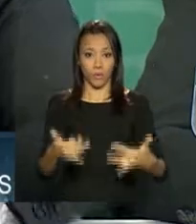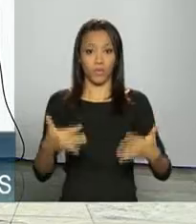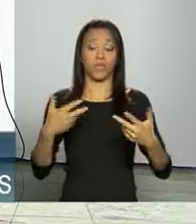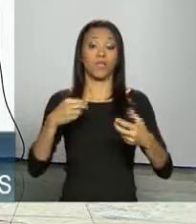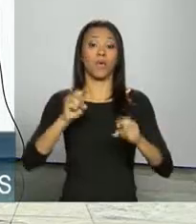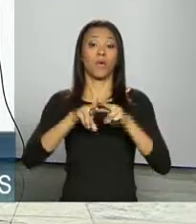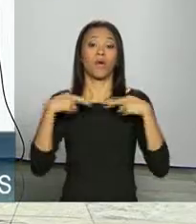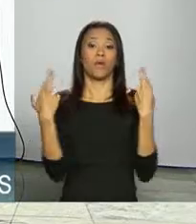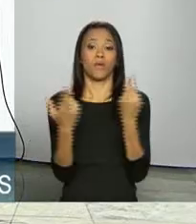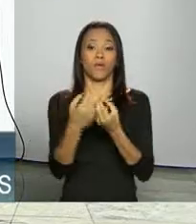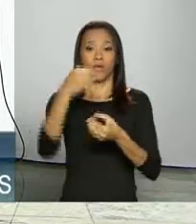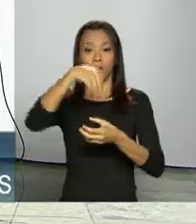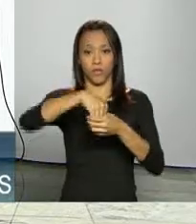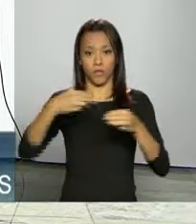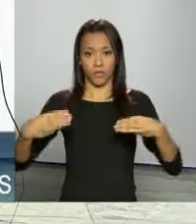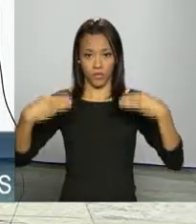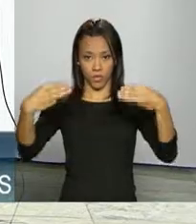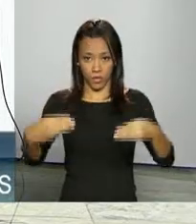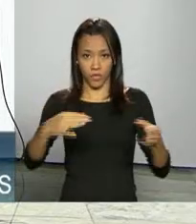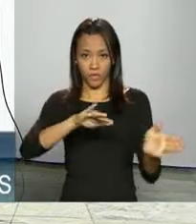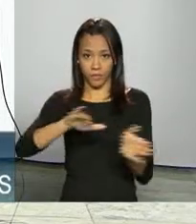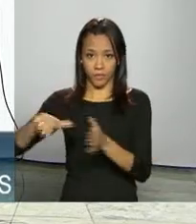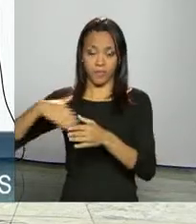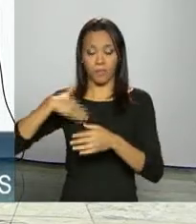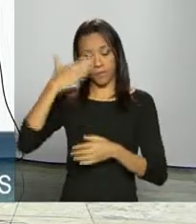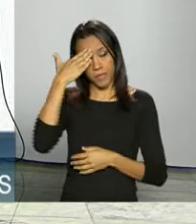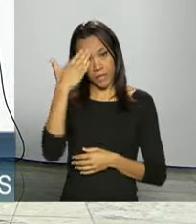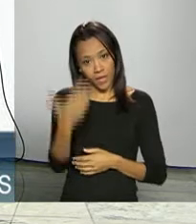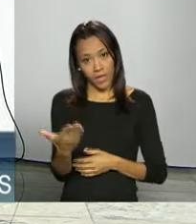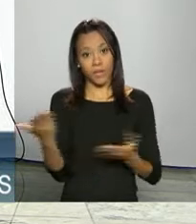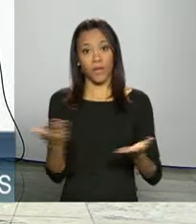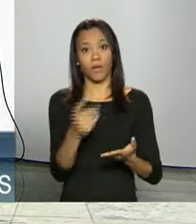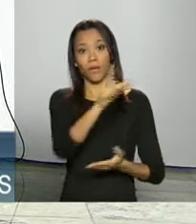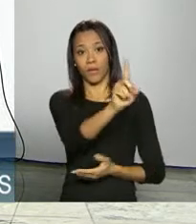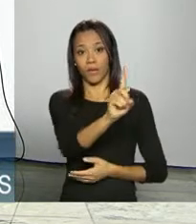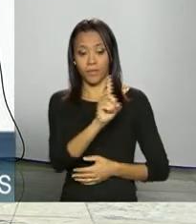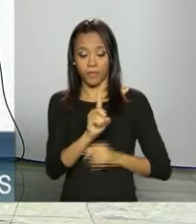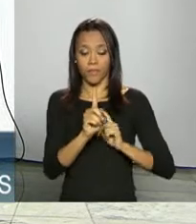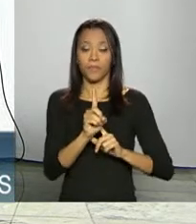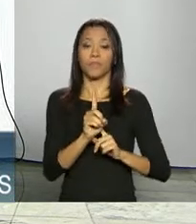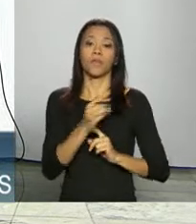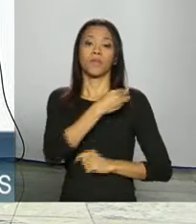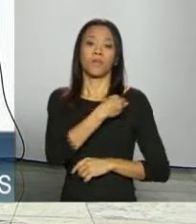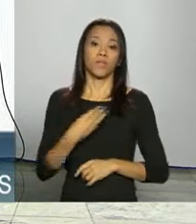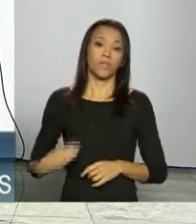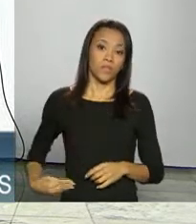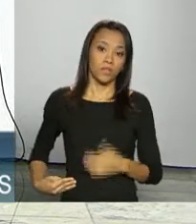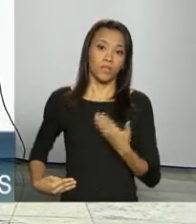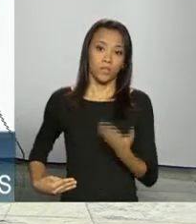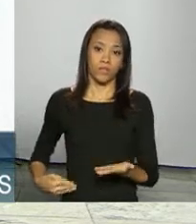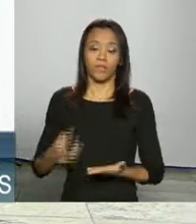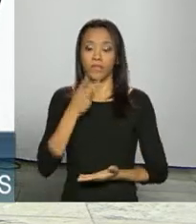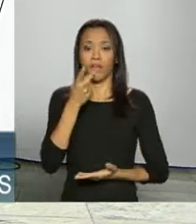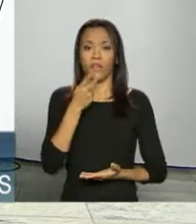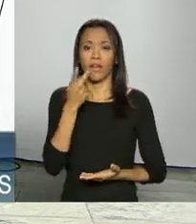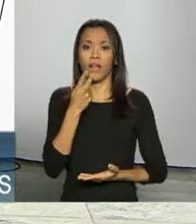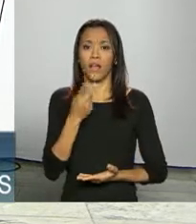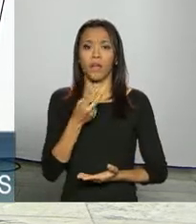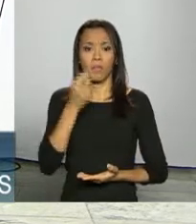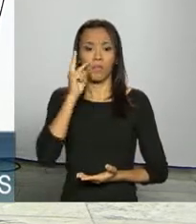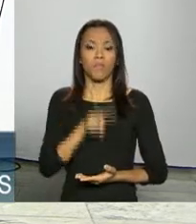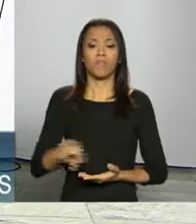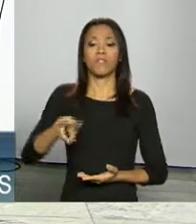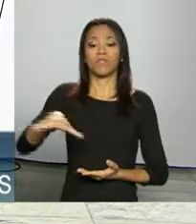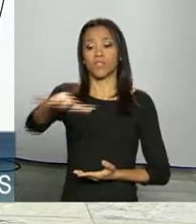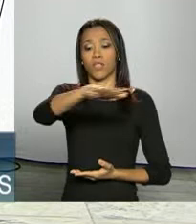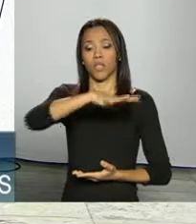ministerial E aí agora eu vou passar a palavra mini soque que vai dar uma visão Geral das intervenções do governo federal